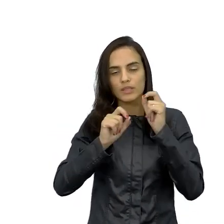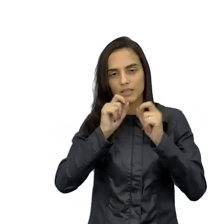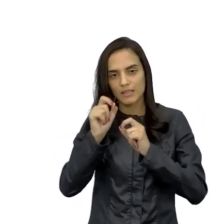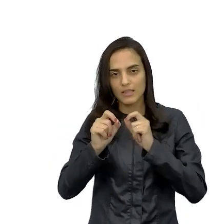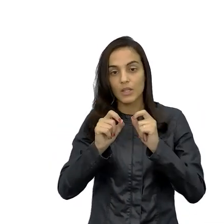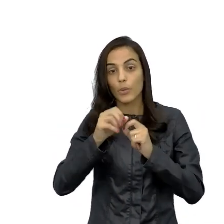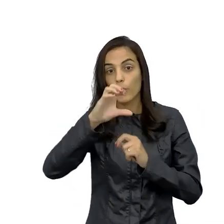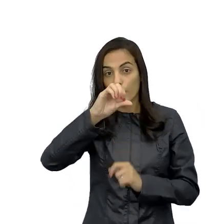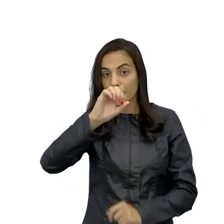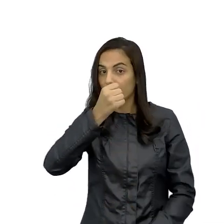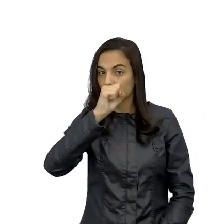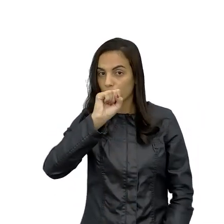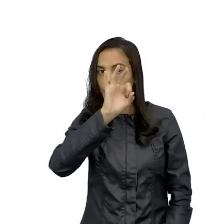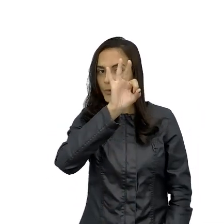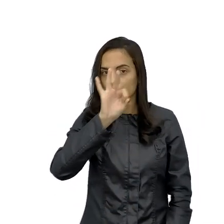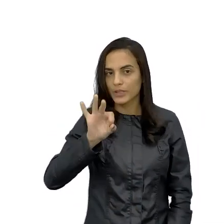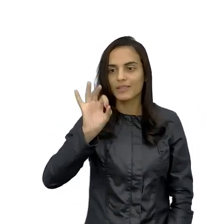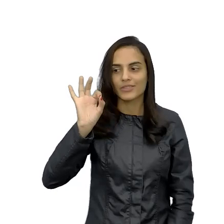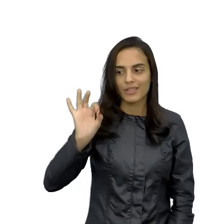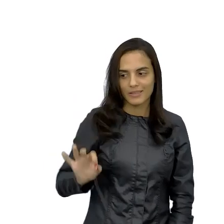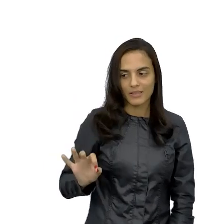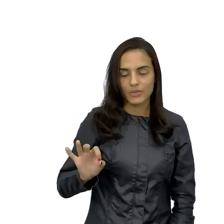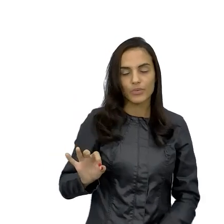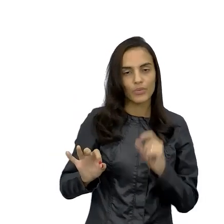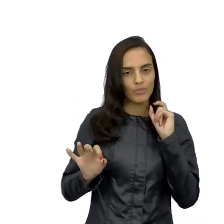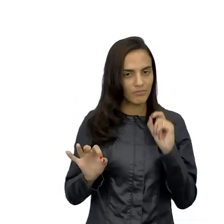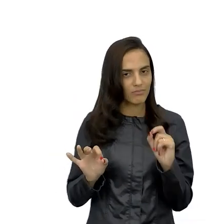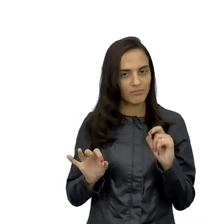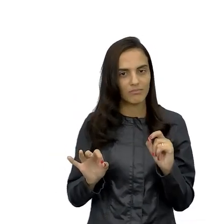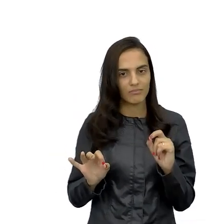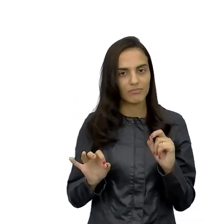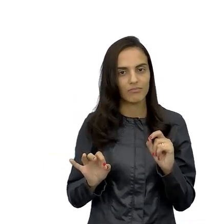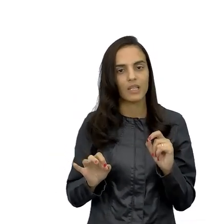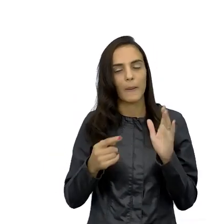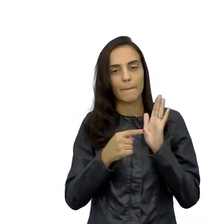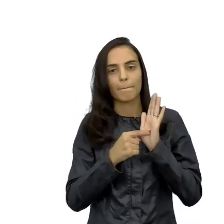teve 98% de acerto é uma questão